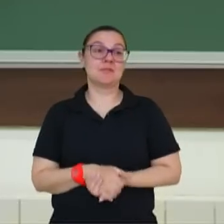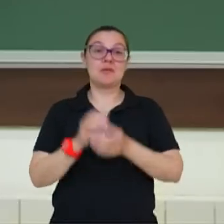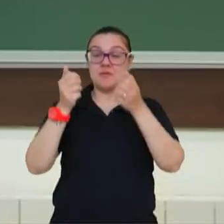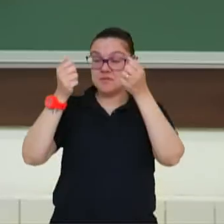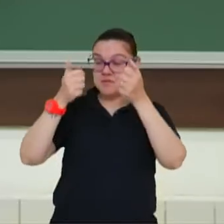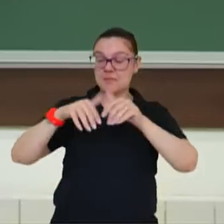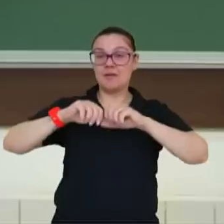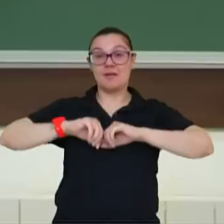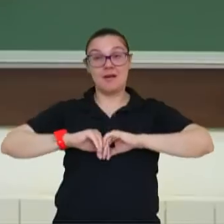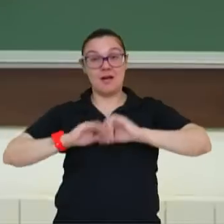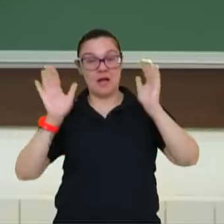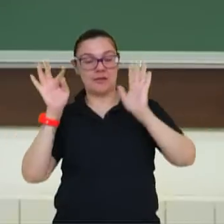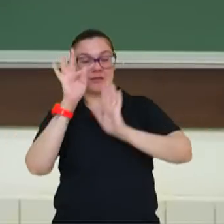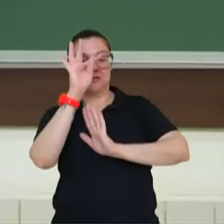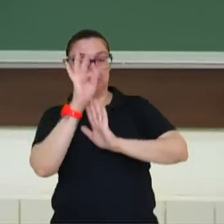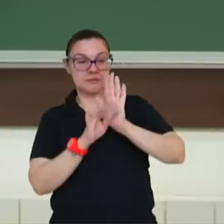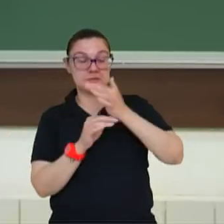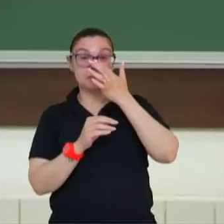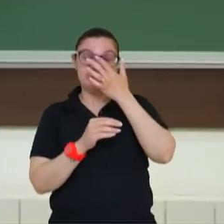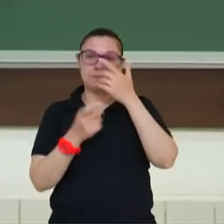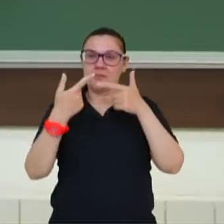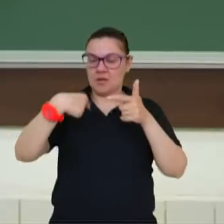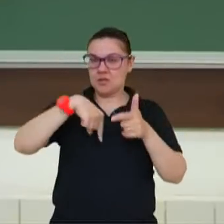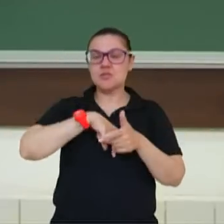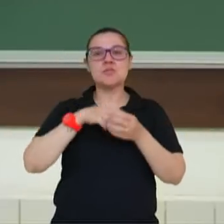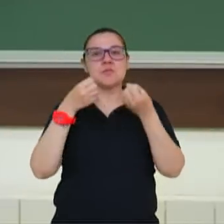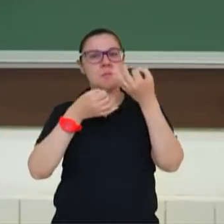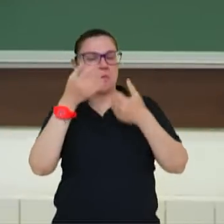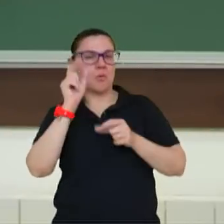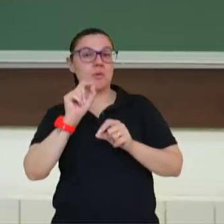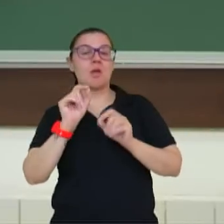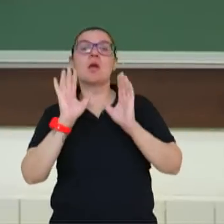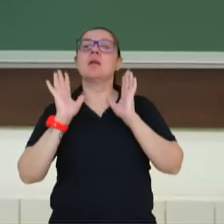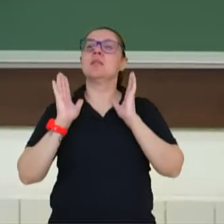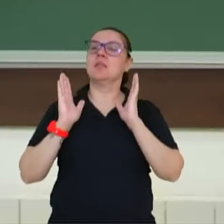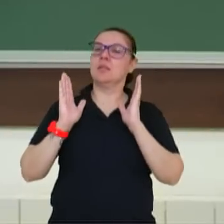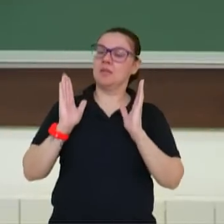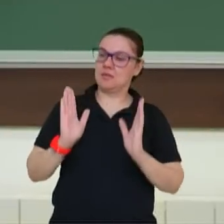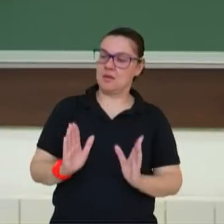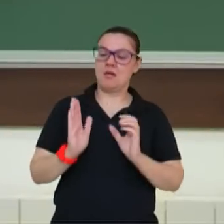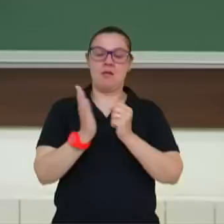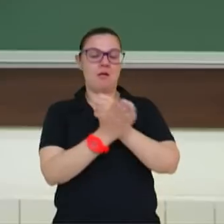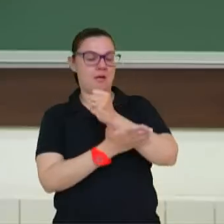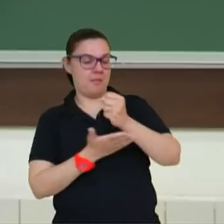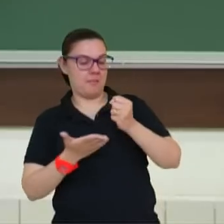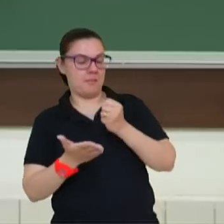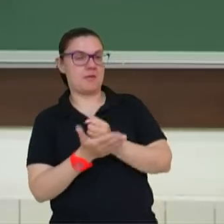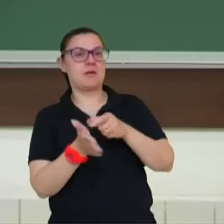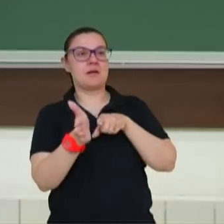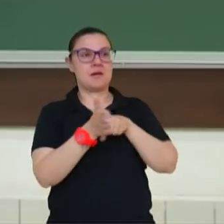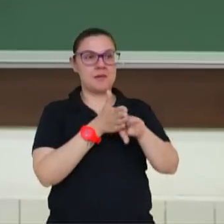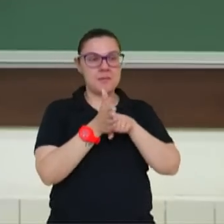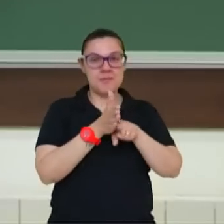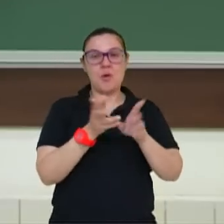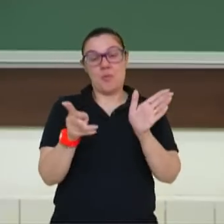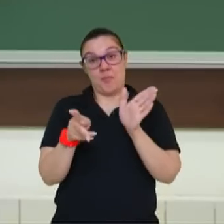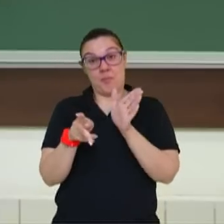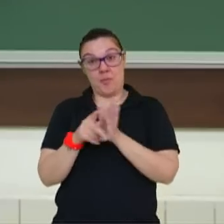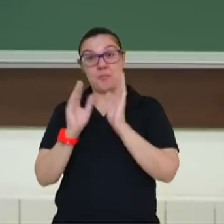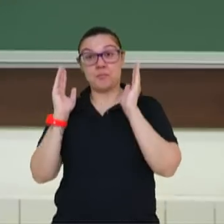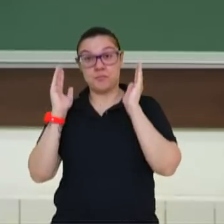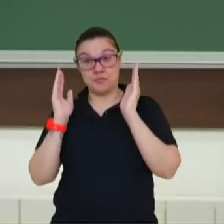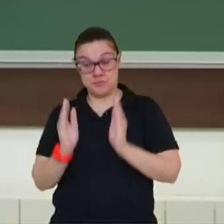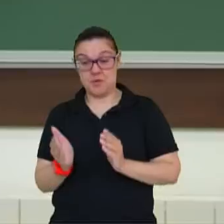esclarecendo sobre o texto que nós colocamos ali, embora ser baseado, né, em dados científicos,